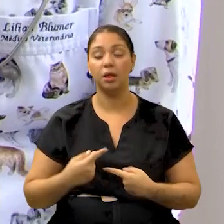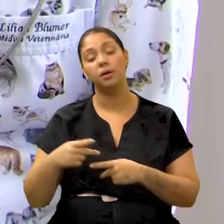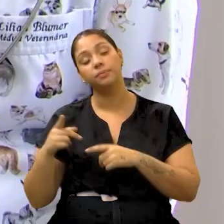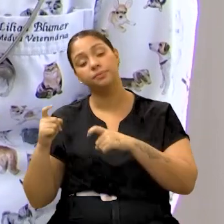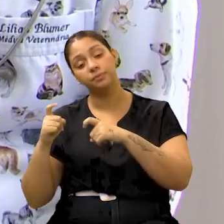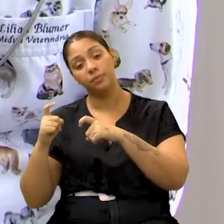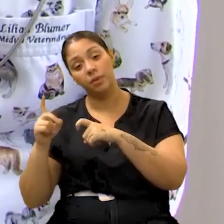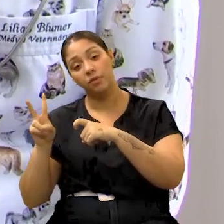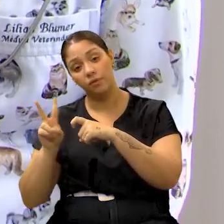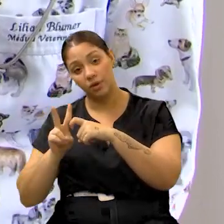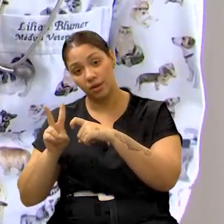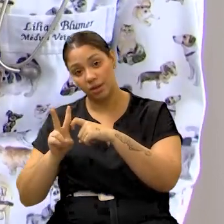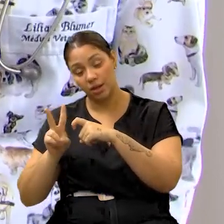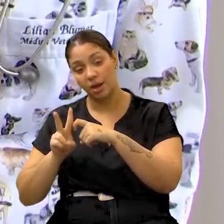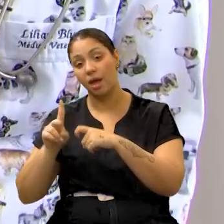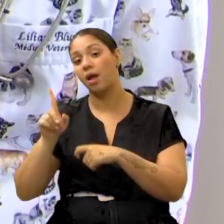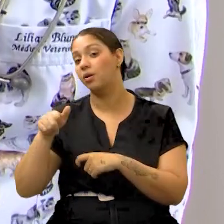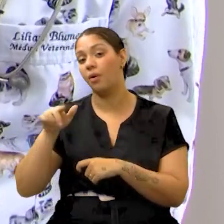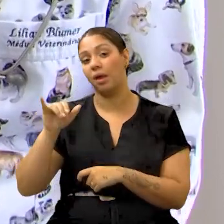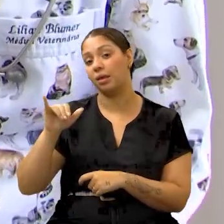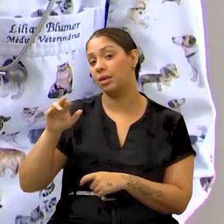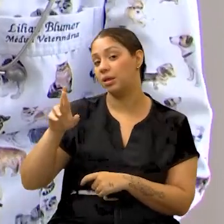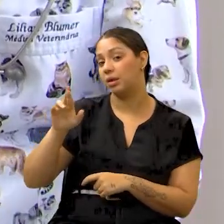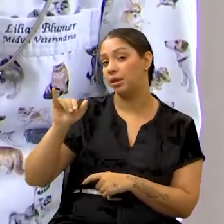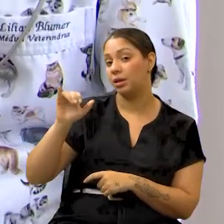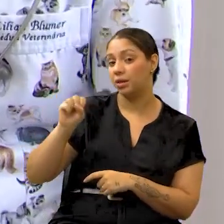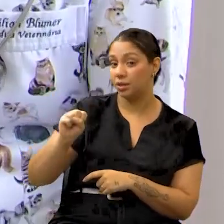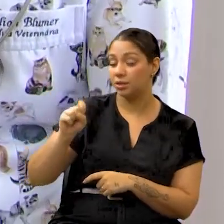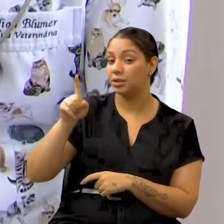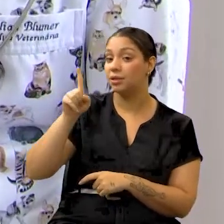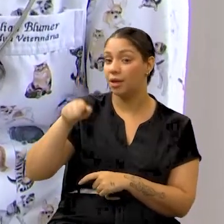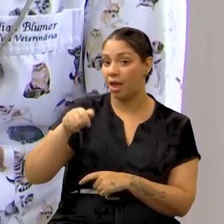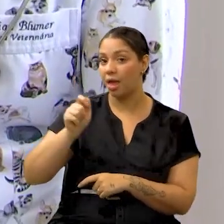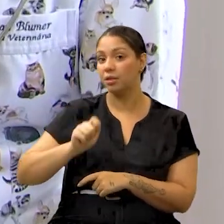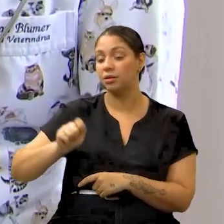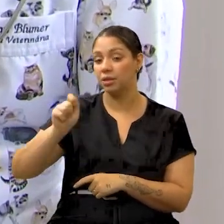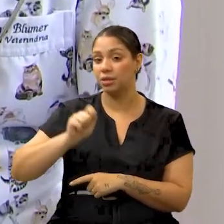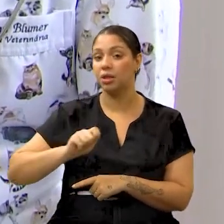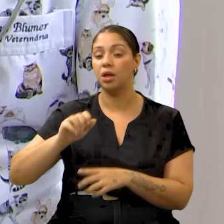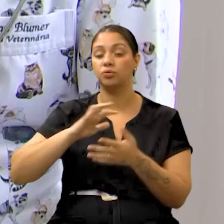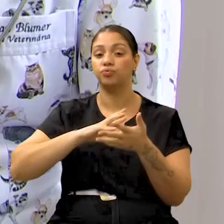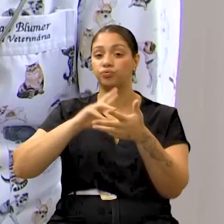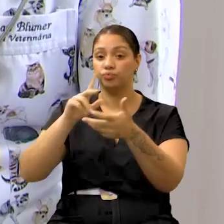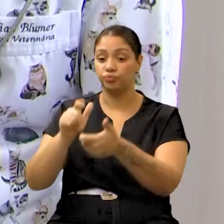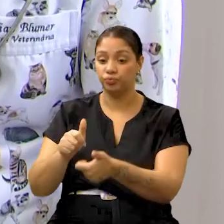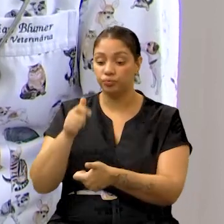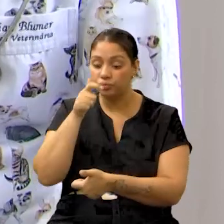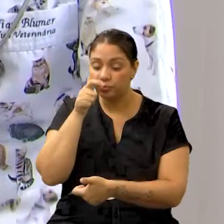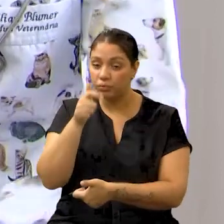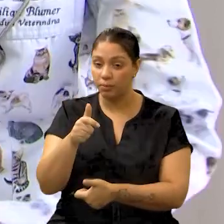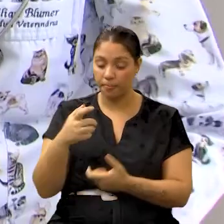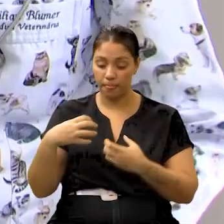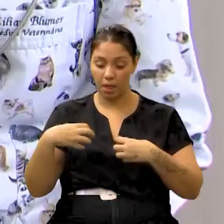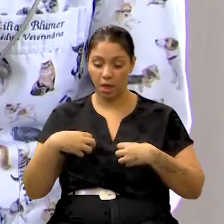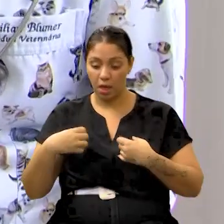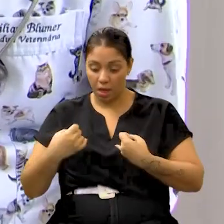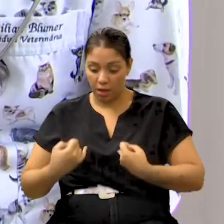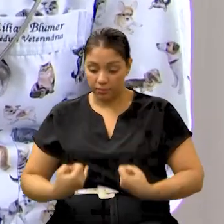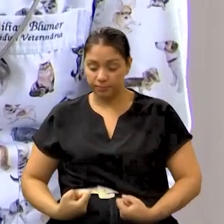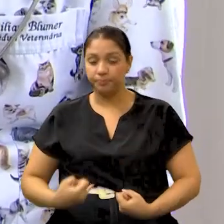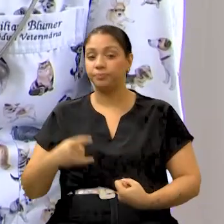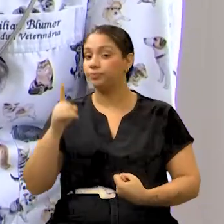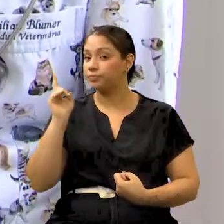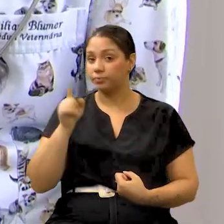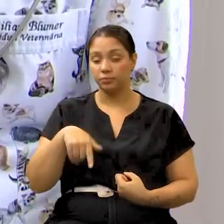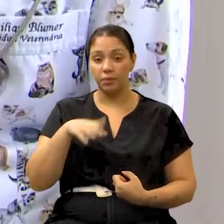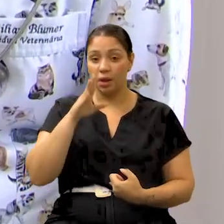Na veterinária, a gente usa a IRIS, que é a Sociedade Internacional de Interesse Renal, onde estão